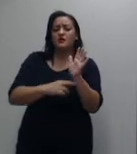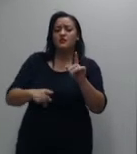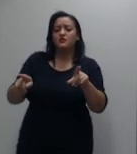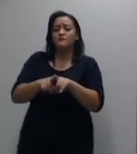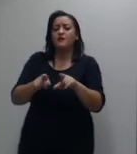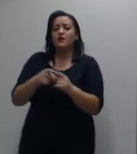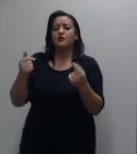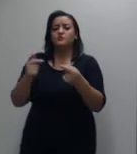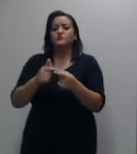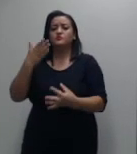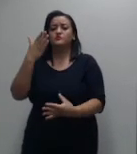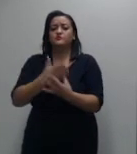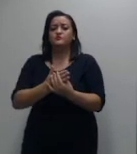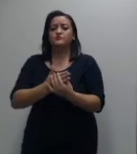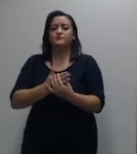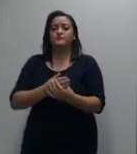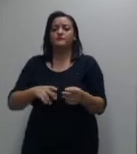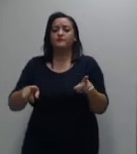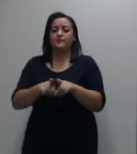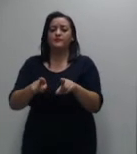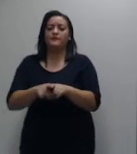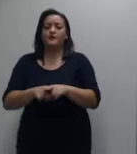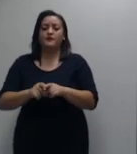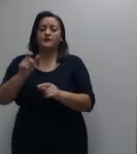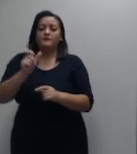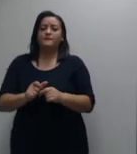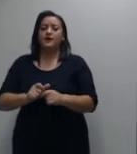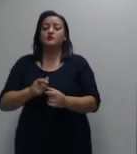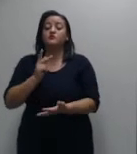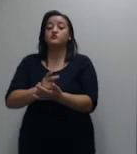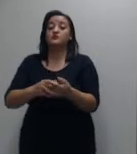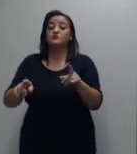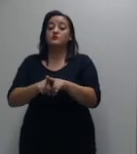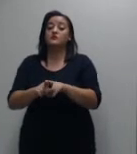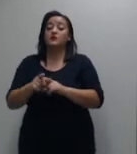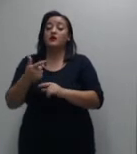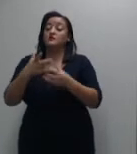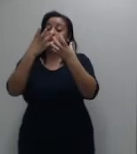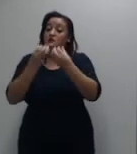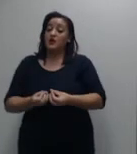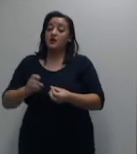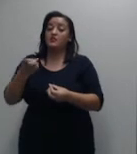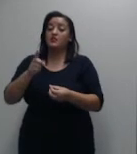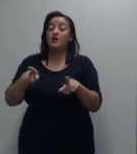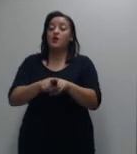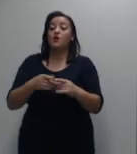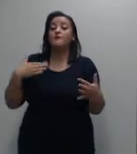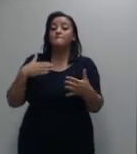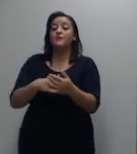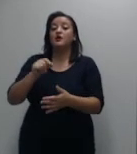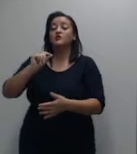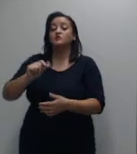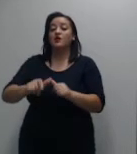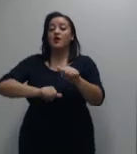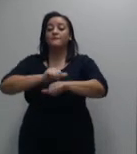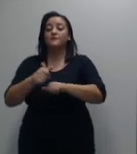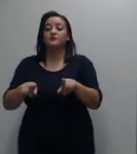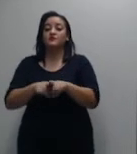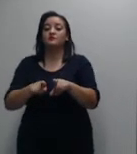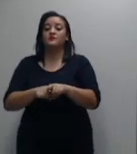interesse processual da parte referente a homologação não foi reconhecido infernos que o arbitramento por